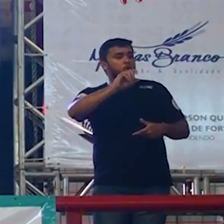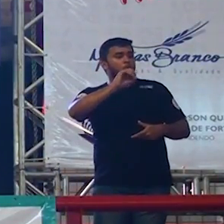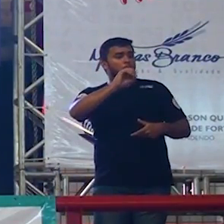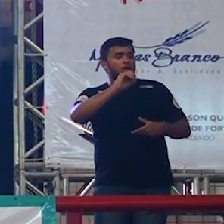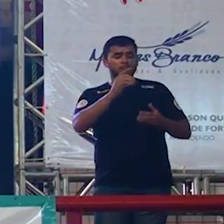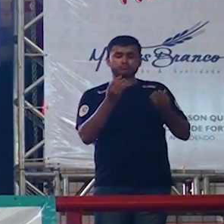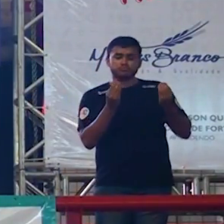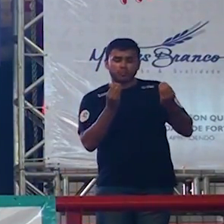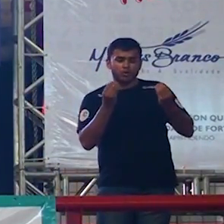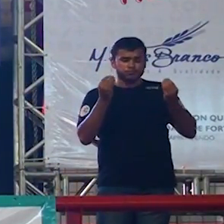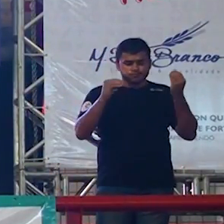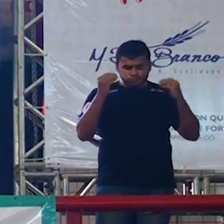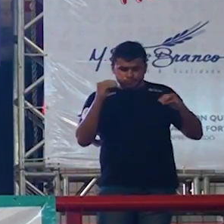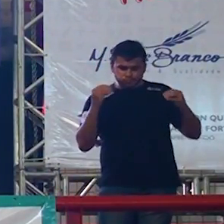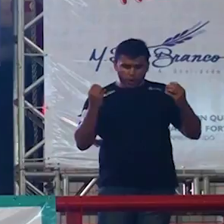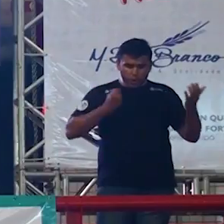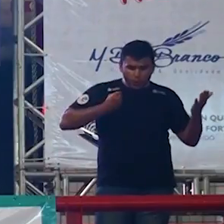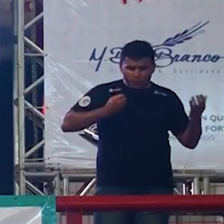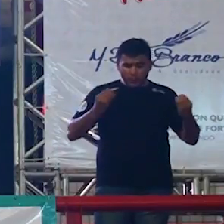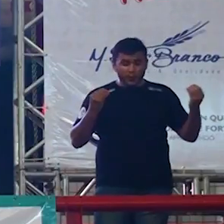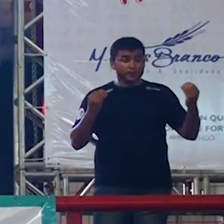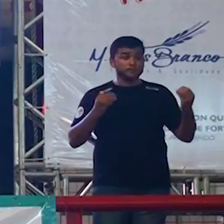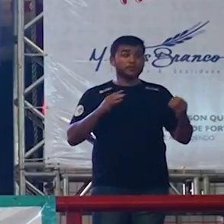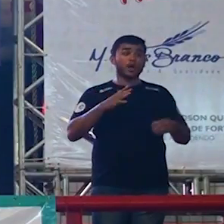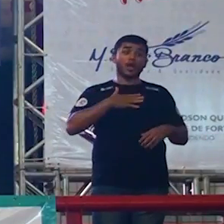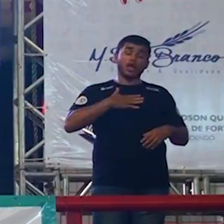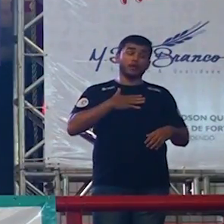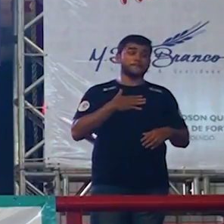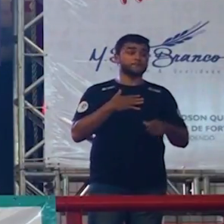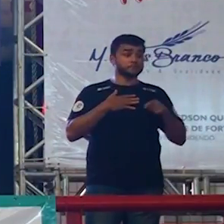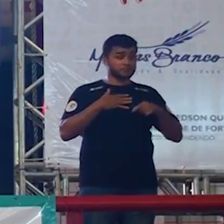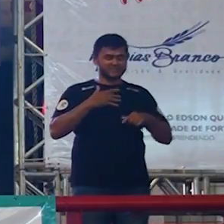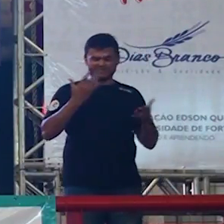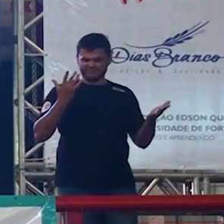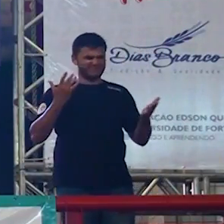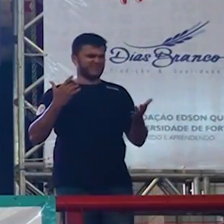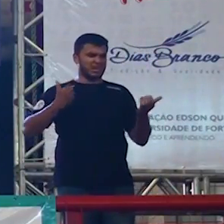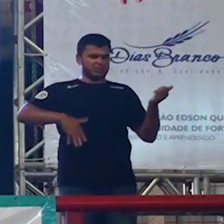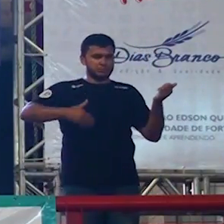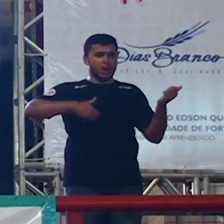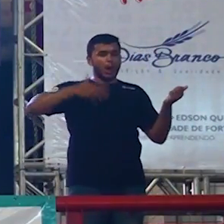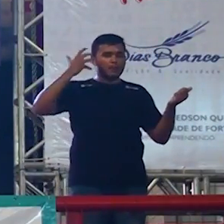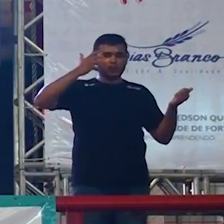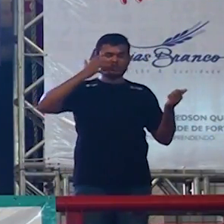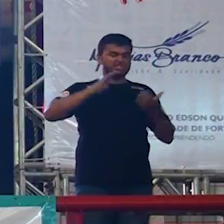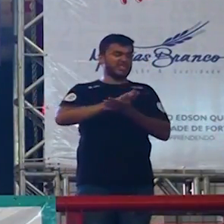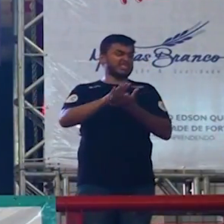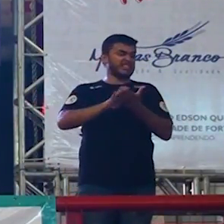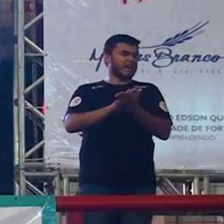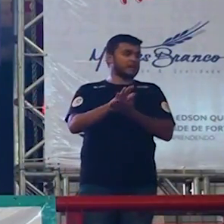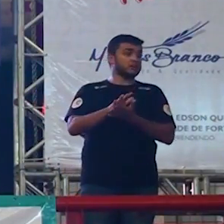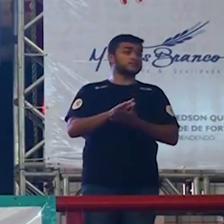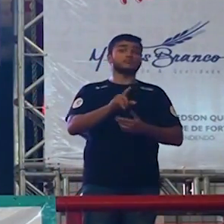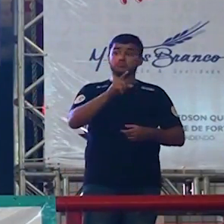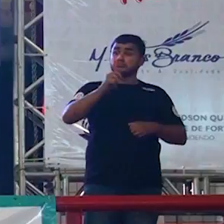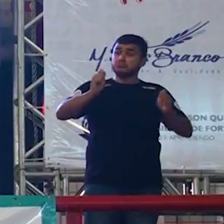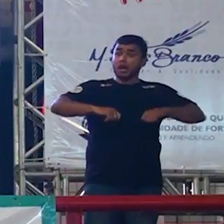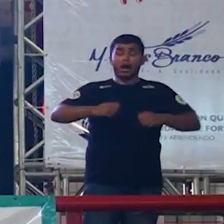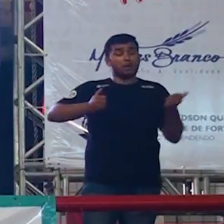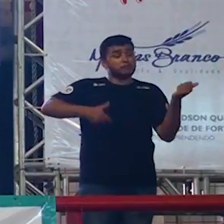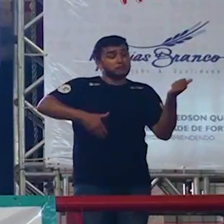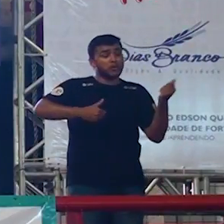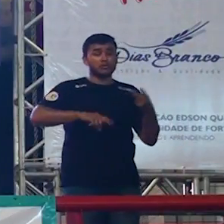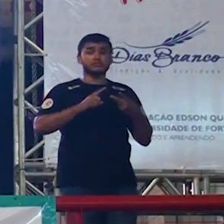lado esquerdo, como muitos de vocês, a gente pode fazer um curso de violão, pode fazer um curso de pintura, pode se inscrever numa aula